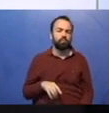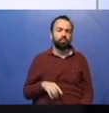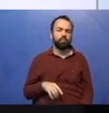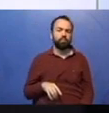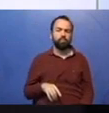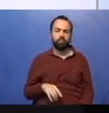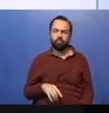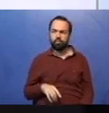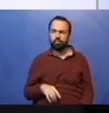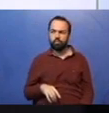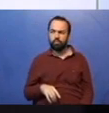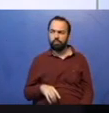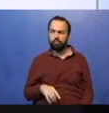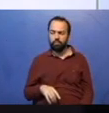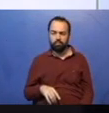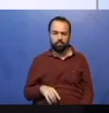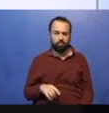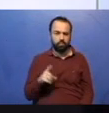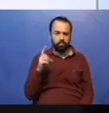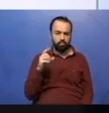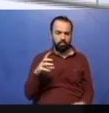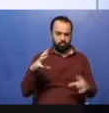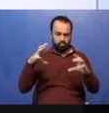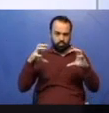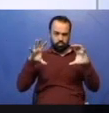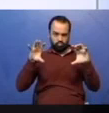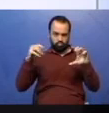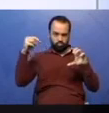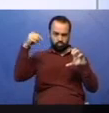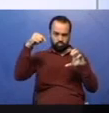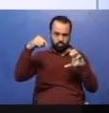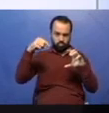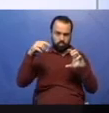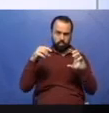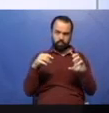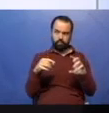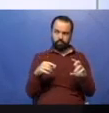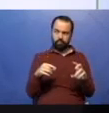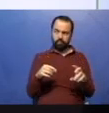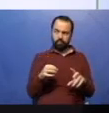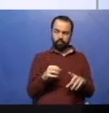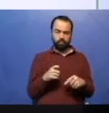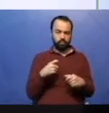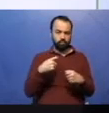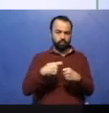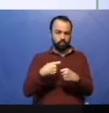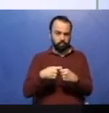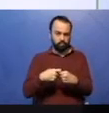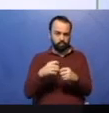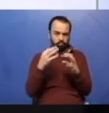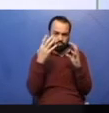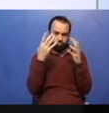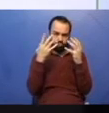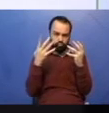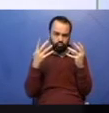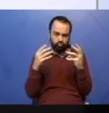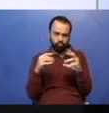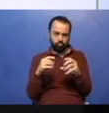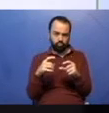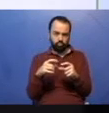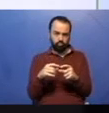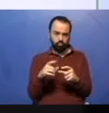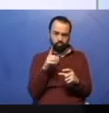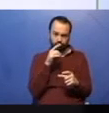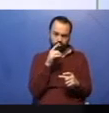água, elas se transformam em quê? Olha só, por cristais de gelo,